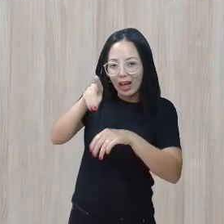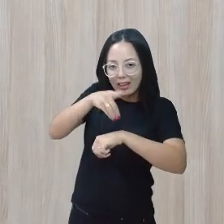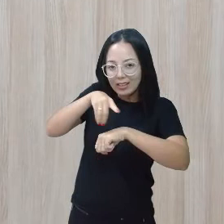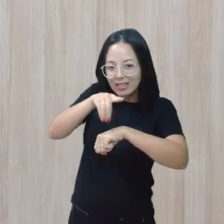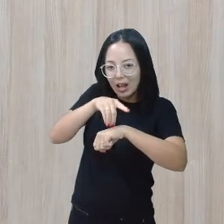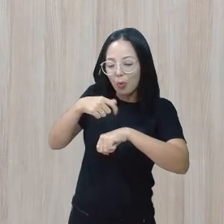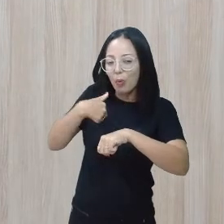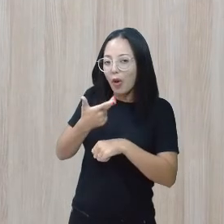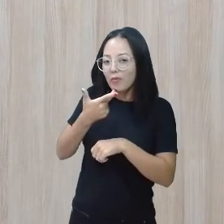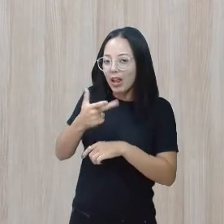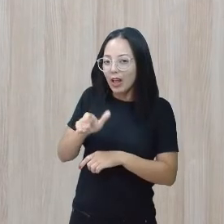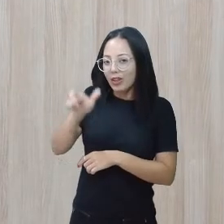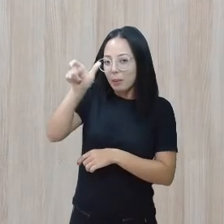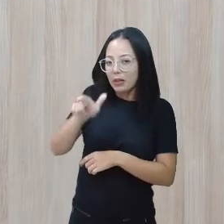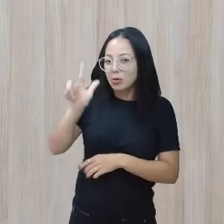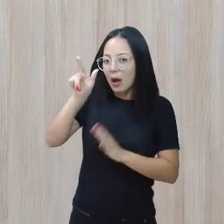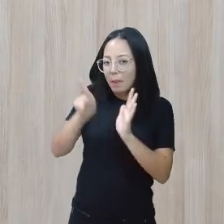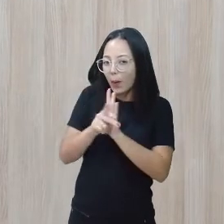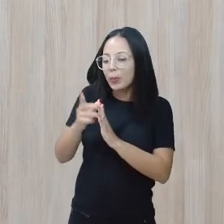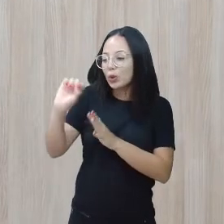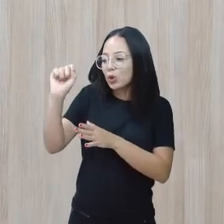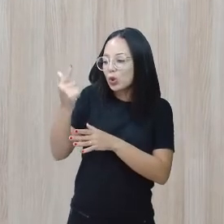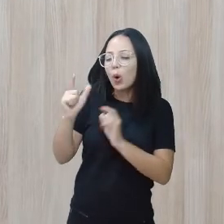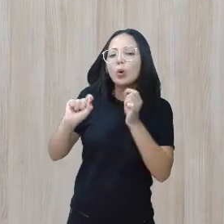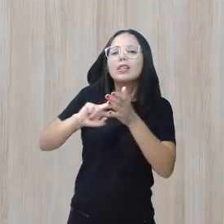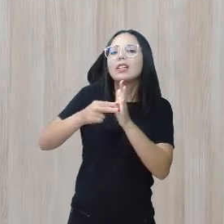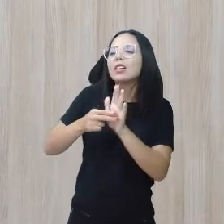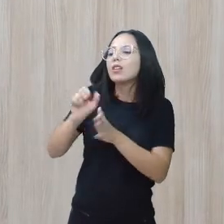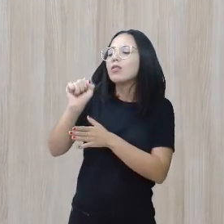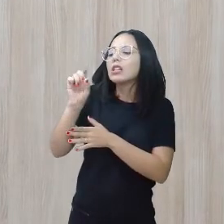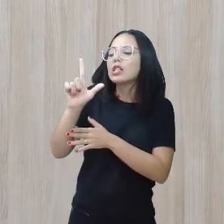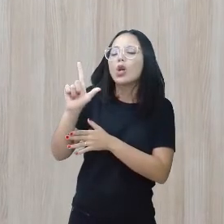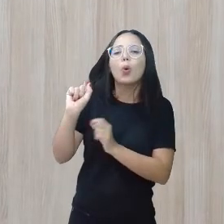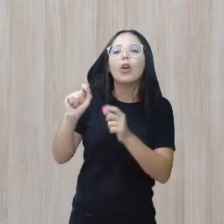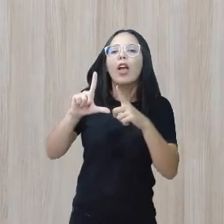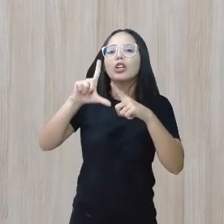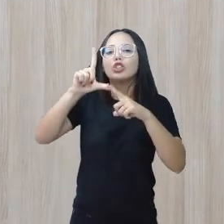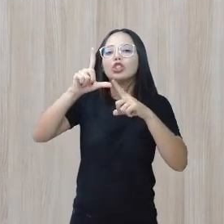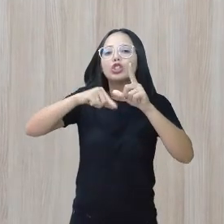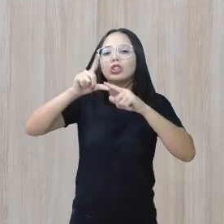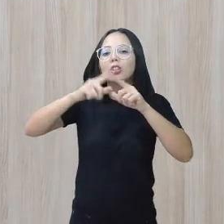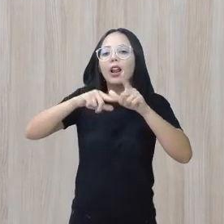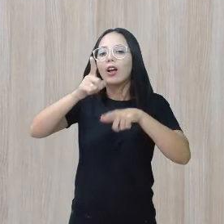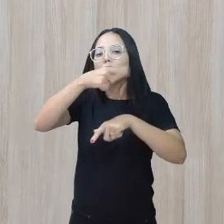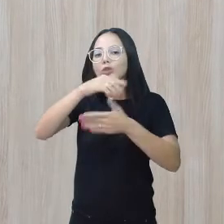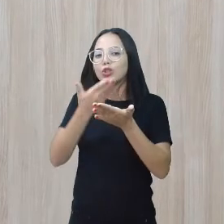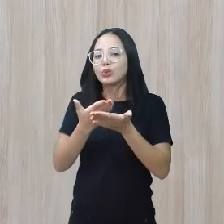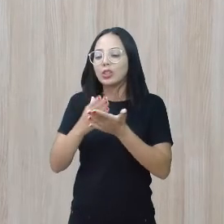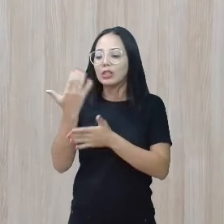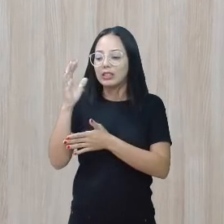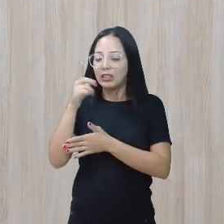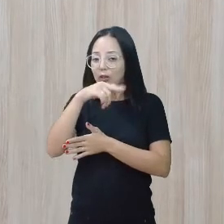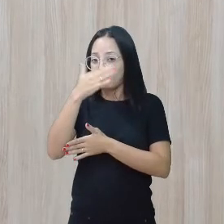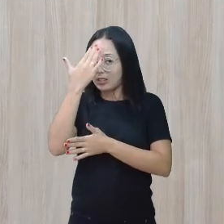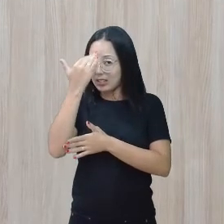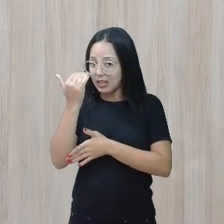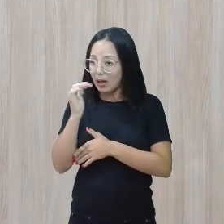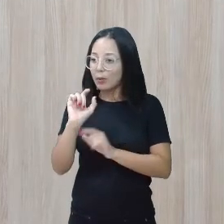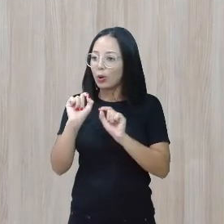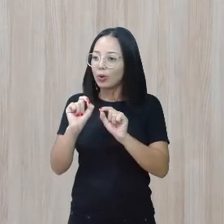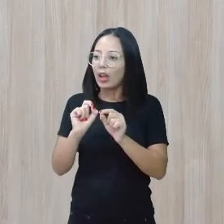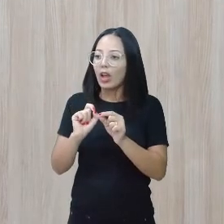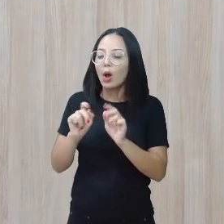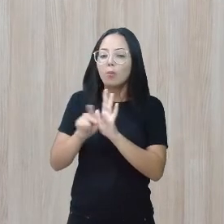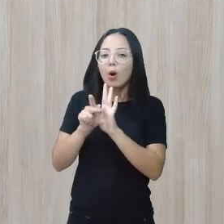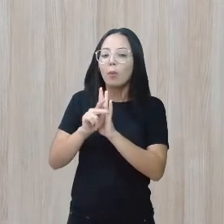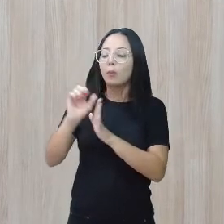uma pessoa é o sol? O que é um sol? O sol é uma estrela, né? Vocês aí estão estudando ciência e sabem mais do que eu. O